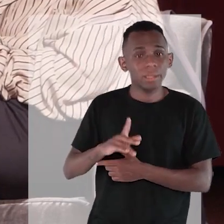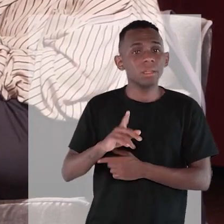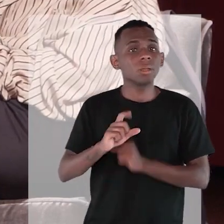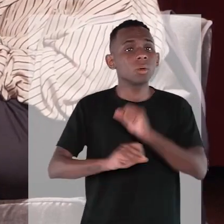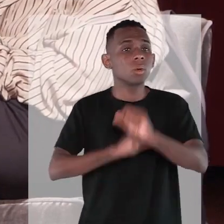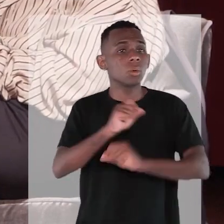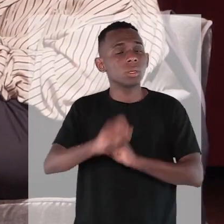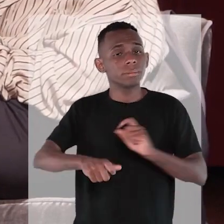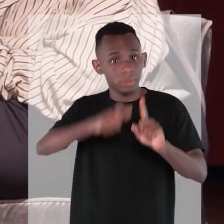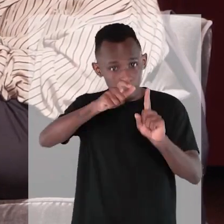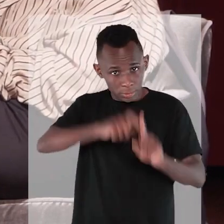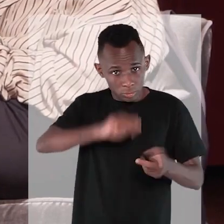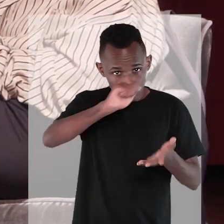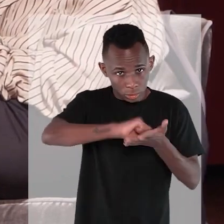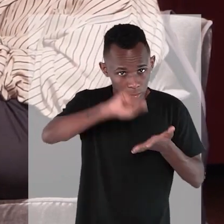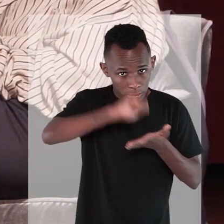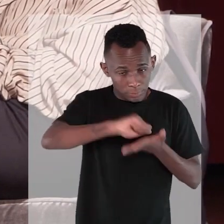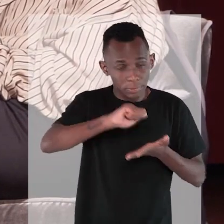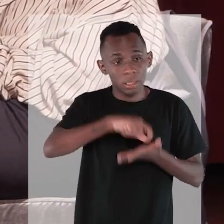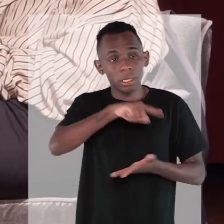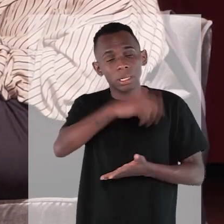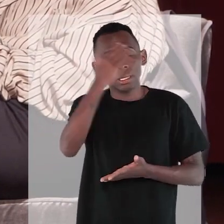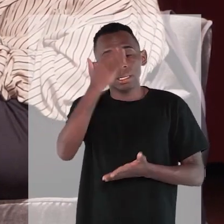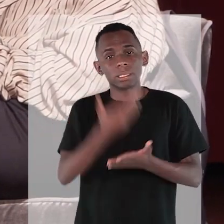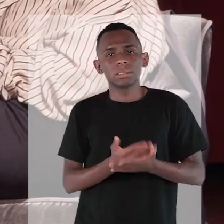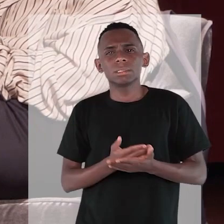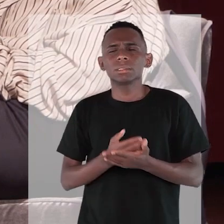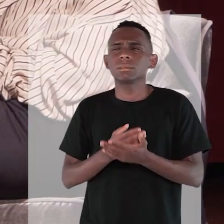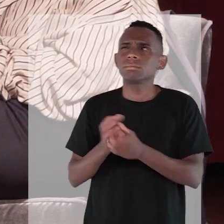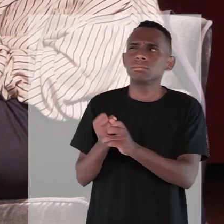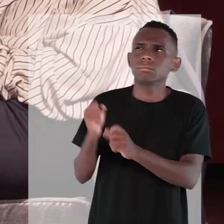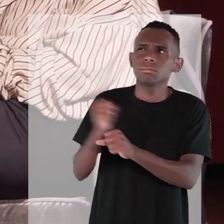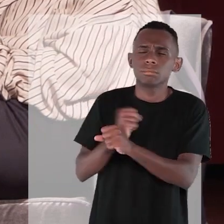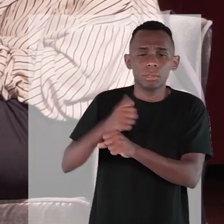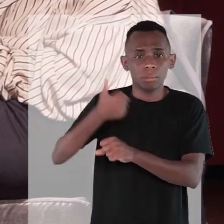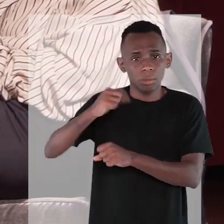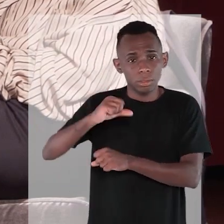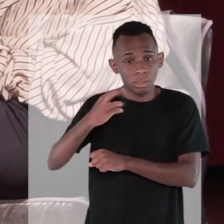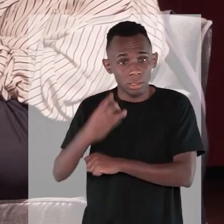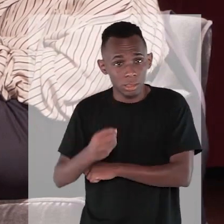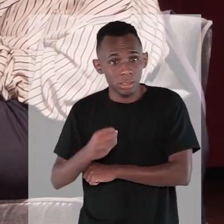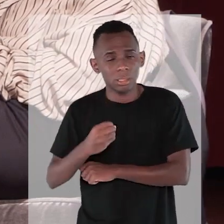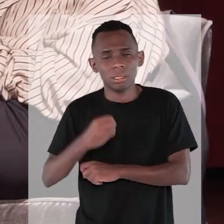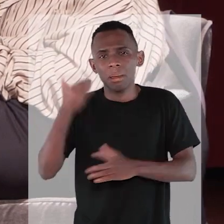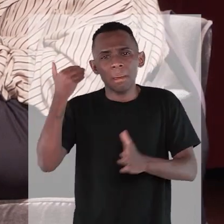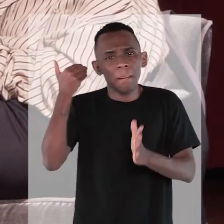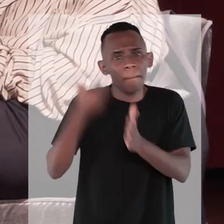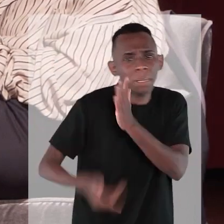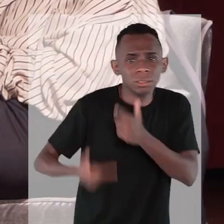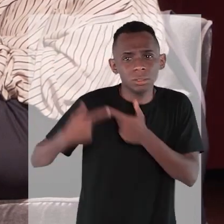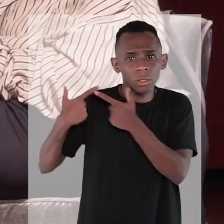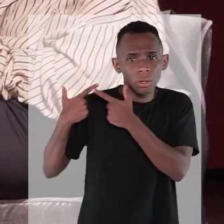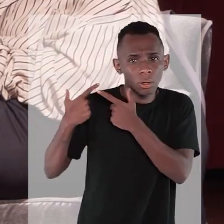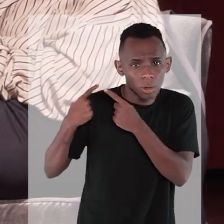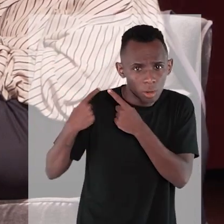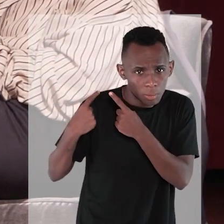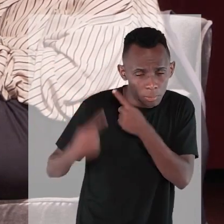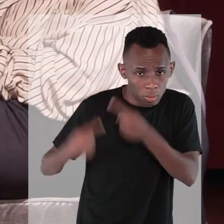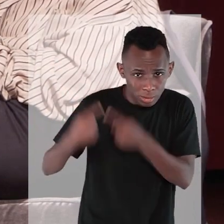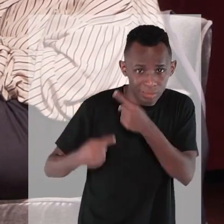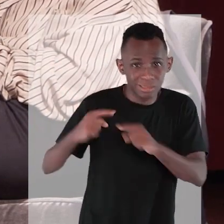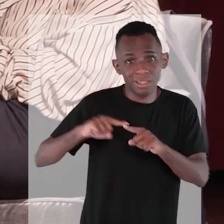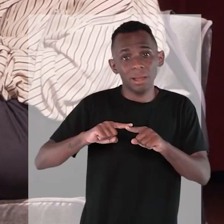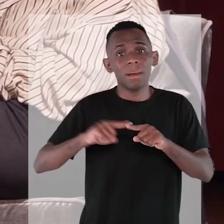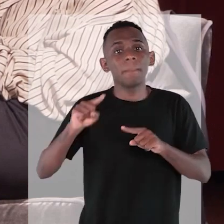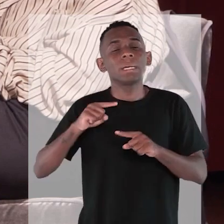ele, digamos assim, a corrente principal dele no começo dos anos 30, ela é derrotada politicamente, mas ela não é derrotada